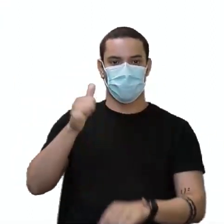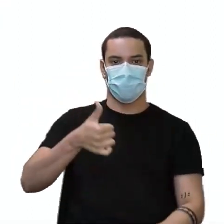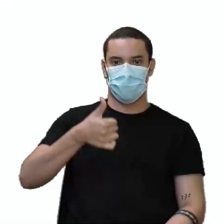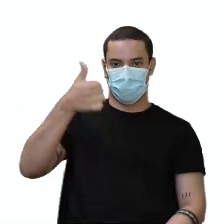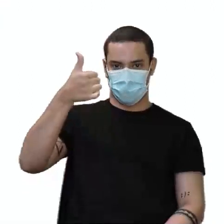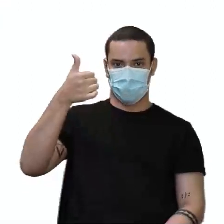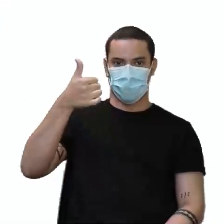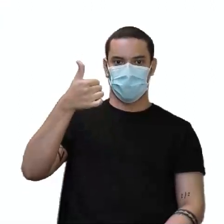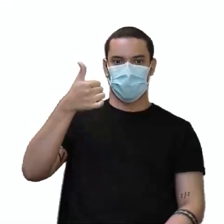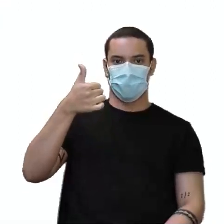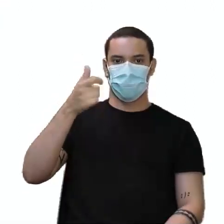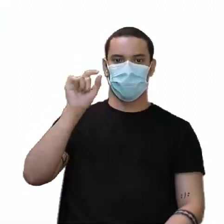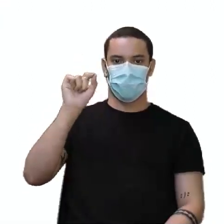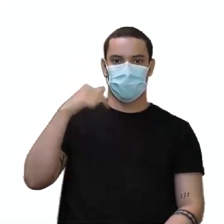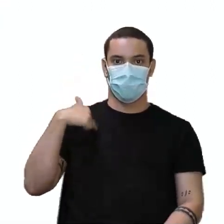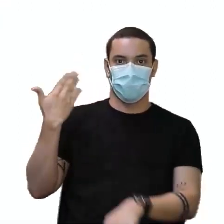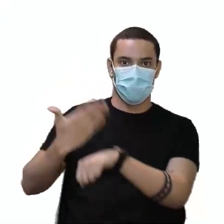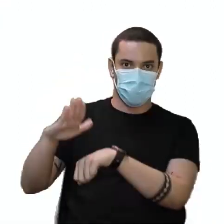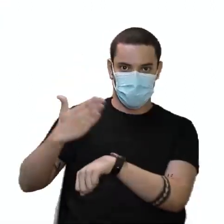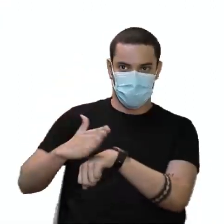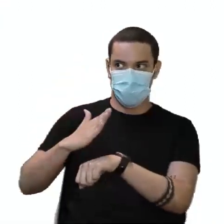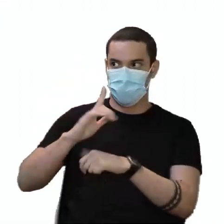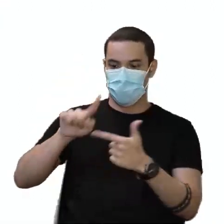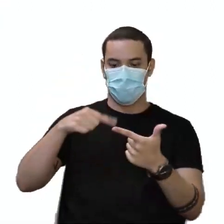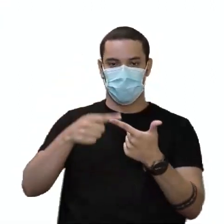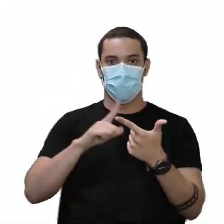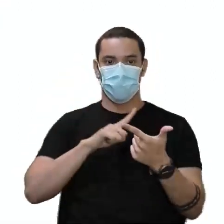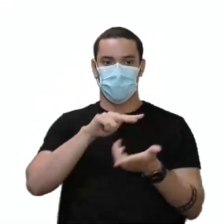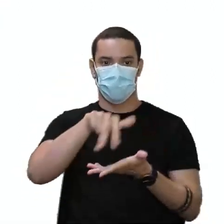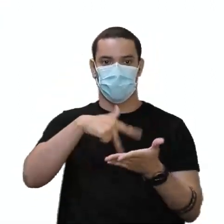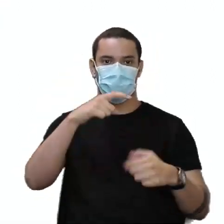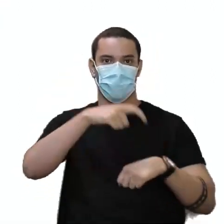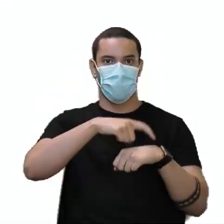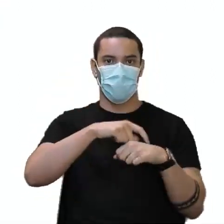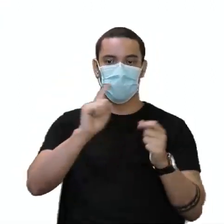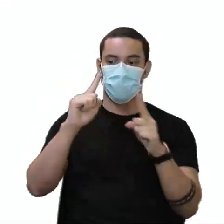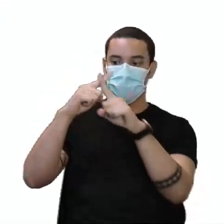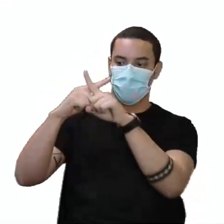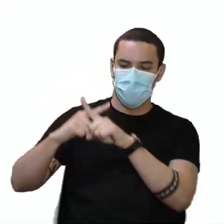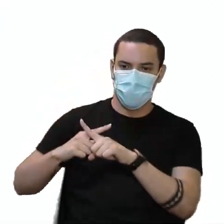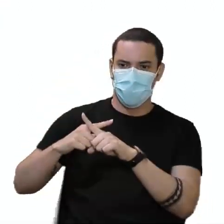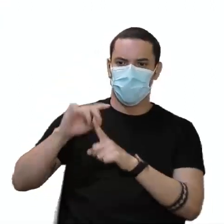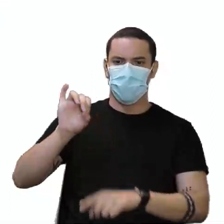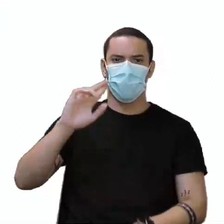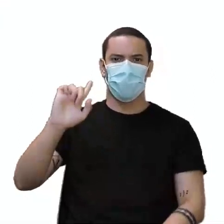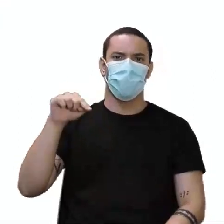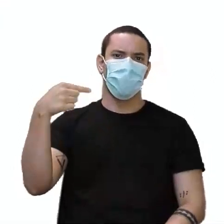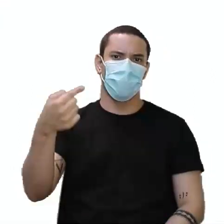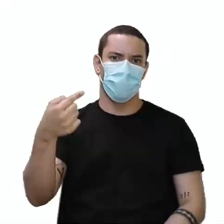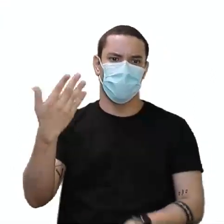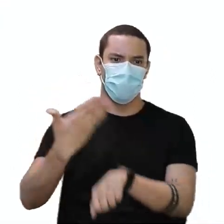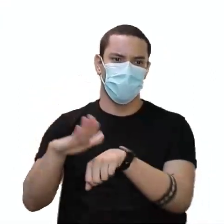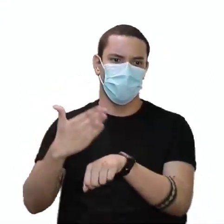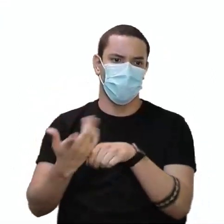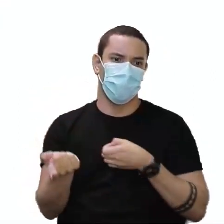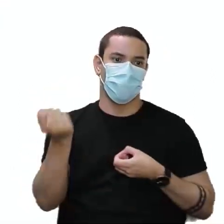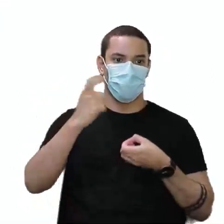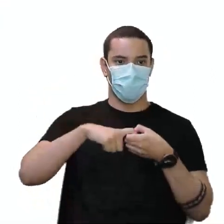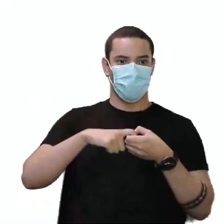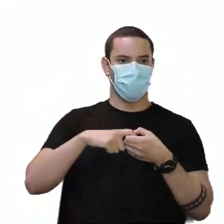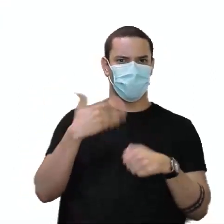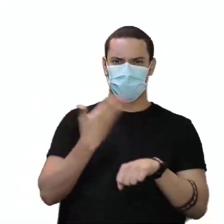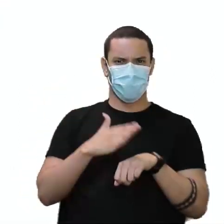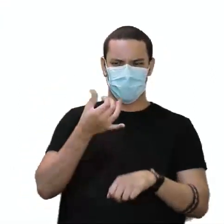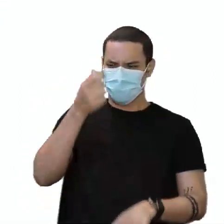eles ensaiaram e depois eles dançaram? Ou depois que eles dançaram na competição, tiveram que ensaiar mais